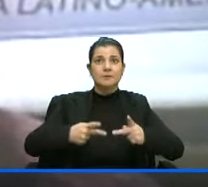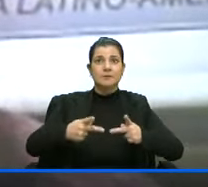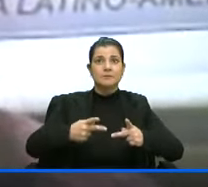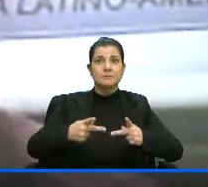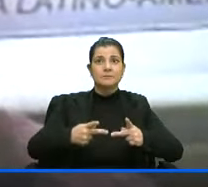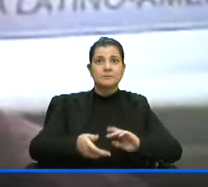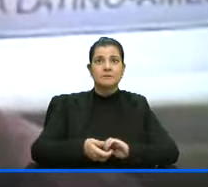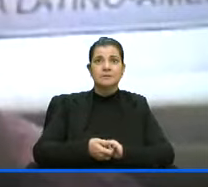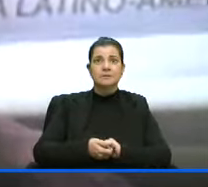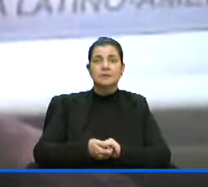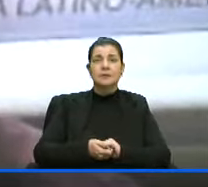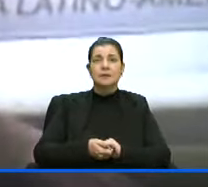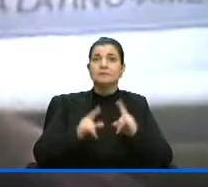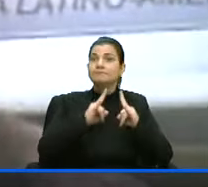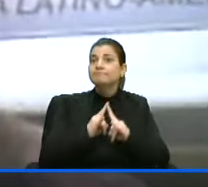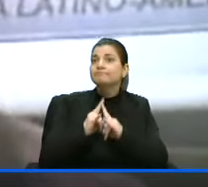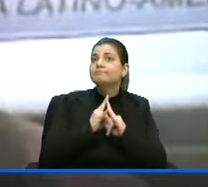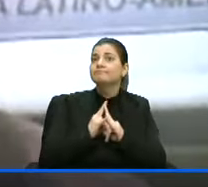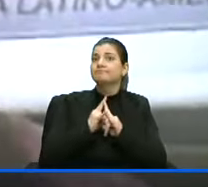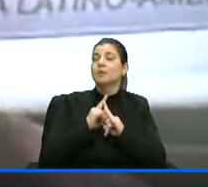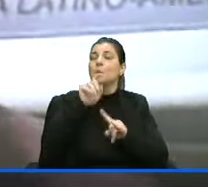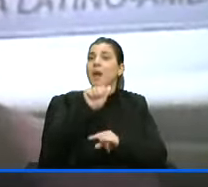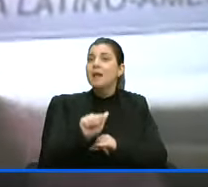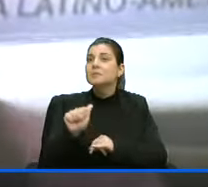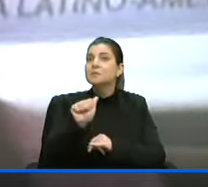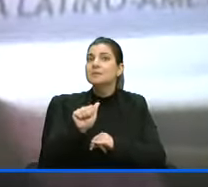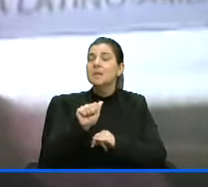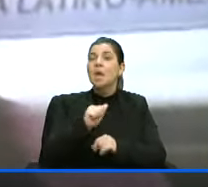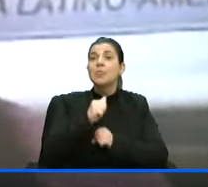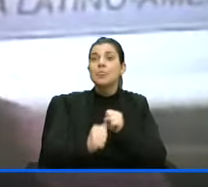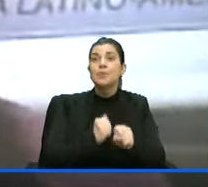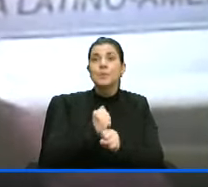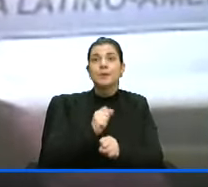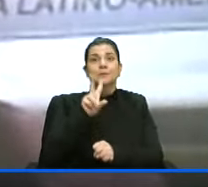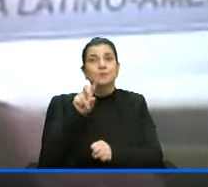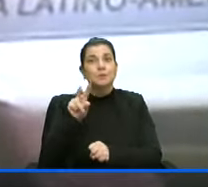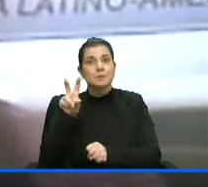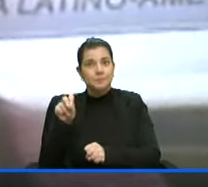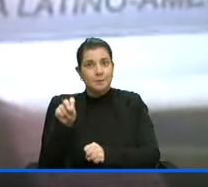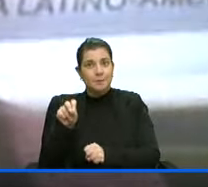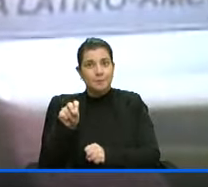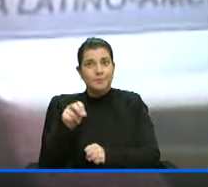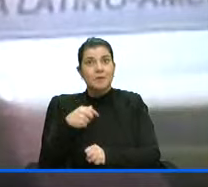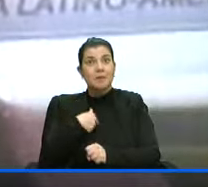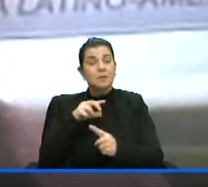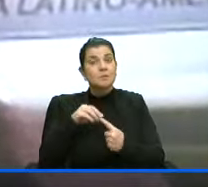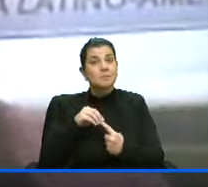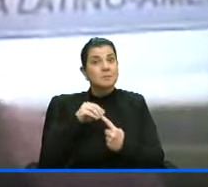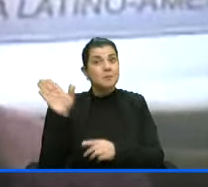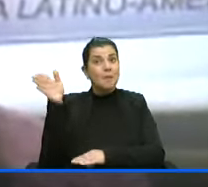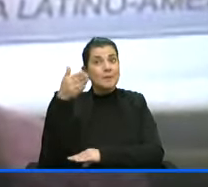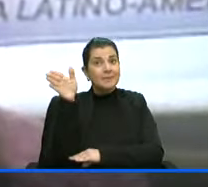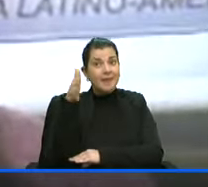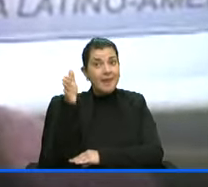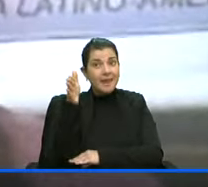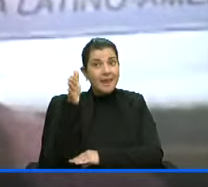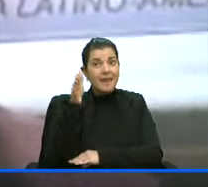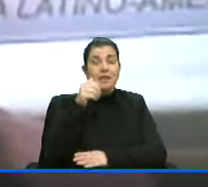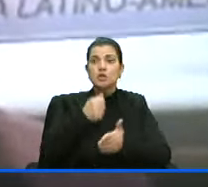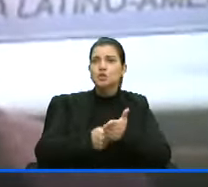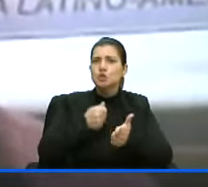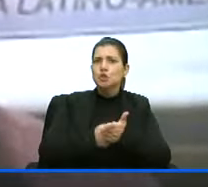se institucionalizar como associação no ano de 2000, e a sua principal bandeira de luta é a formação